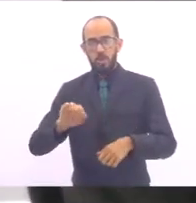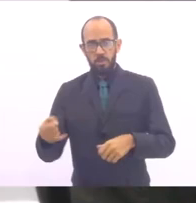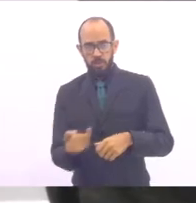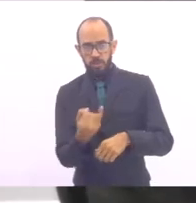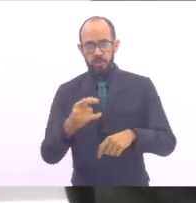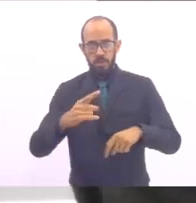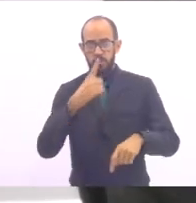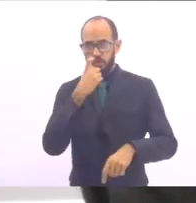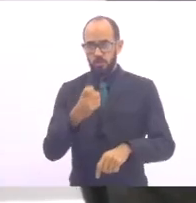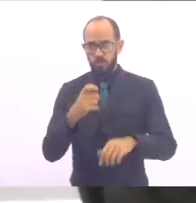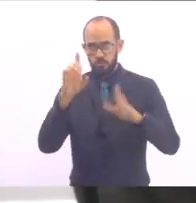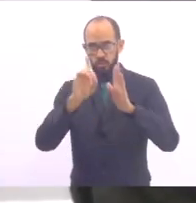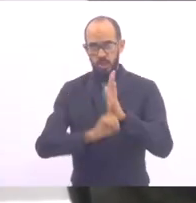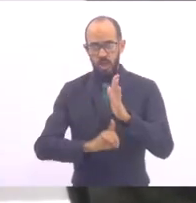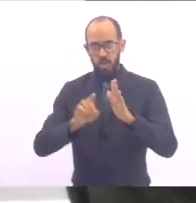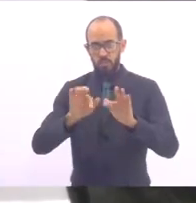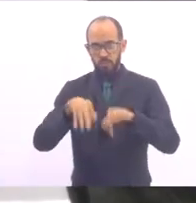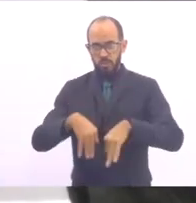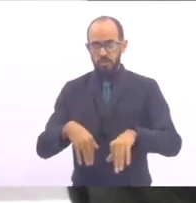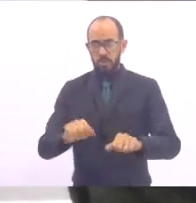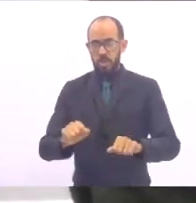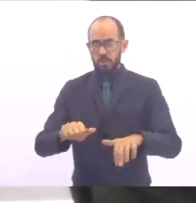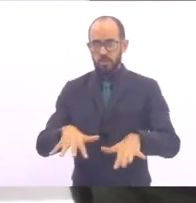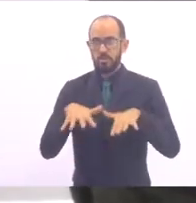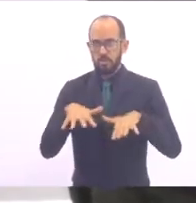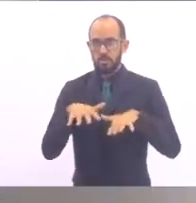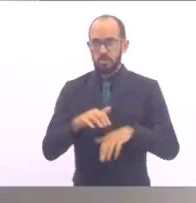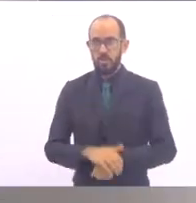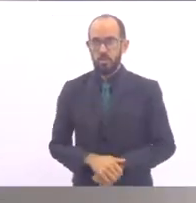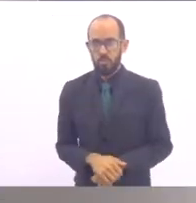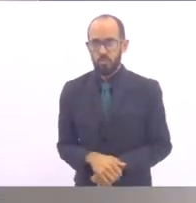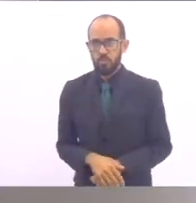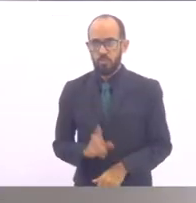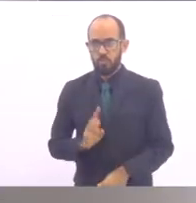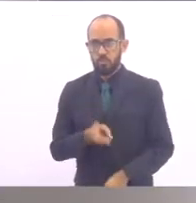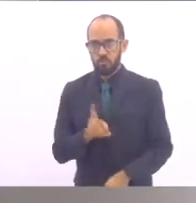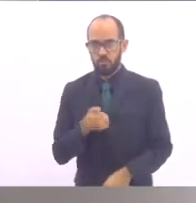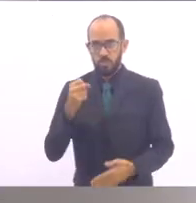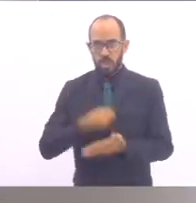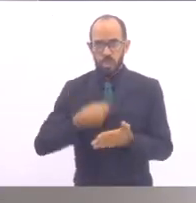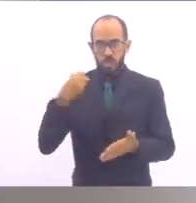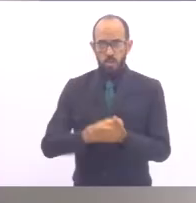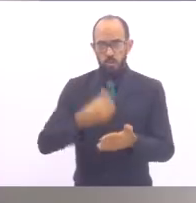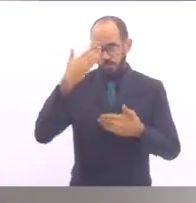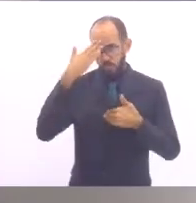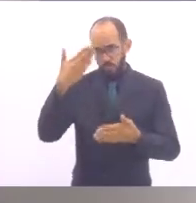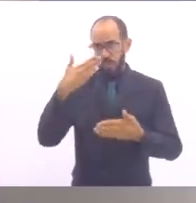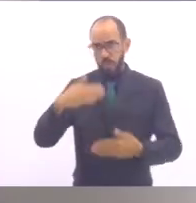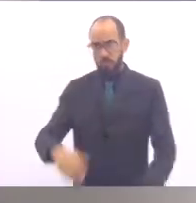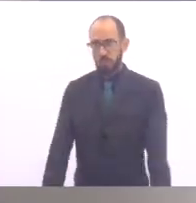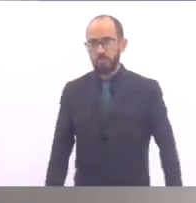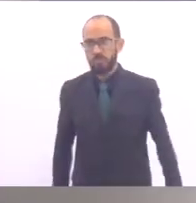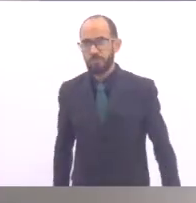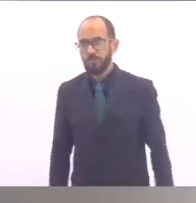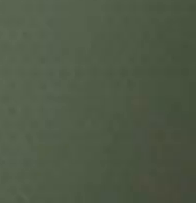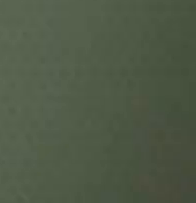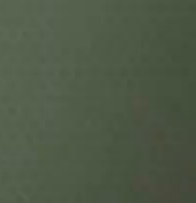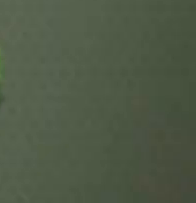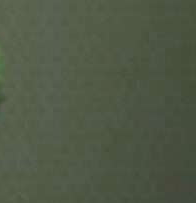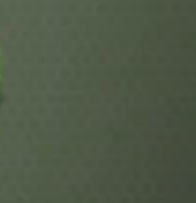catadores. Declaro encerrada esta sessão, não a luta. Obrigado a todos e a todas. Obrigada.